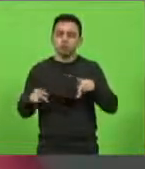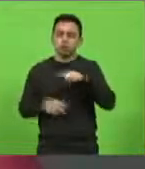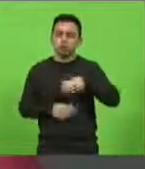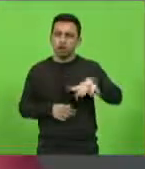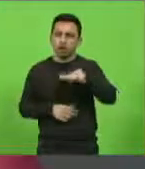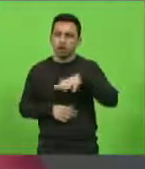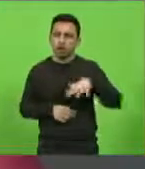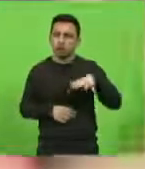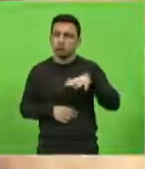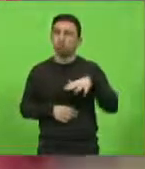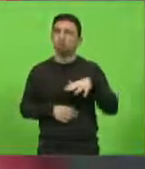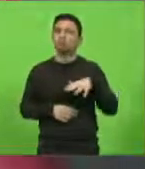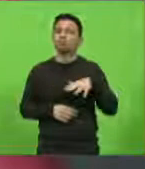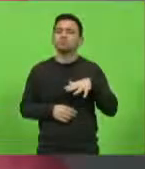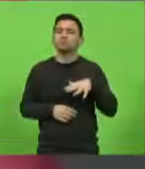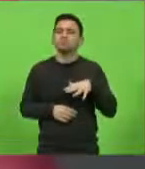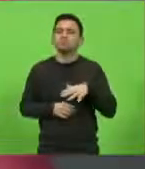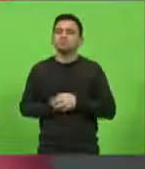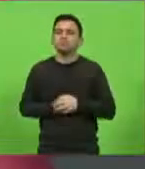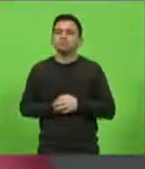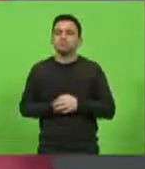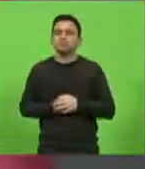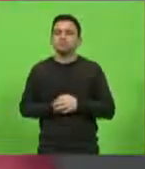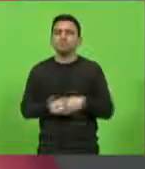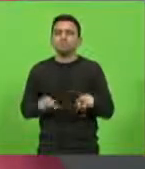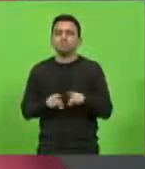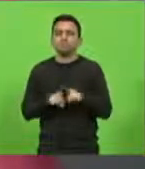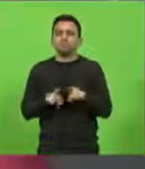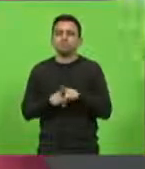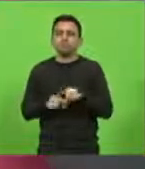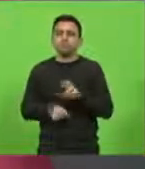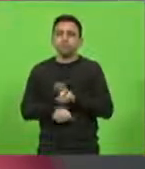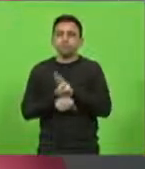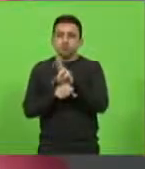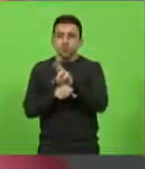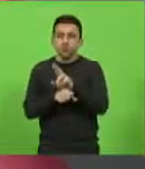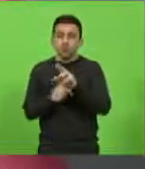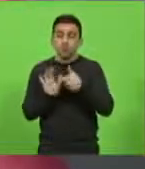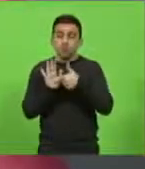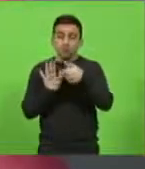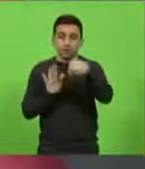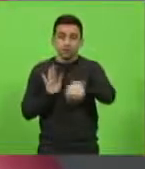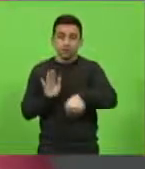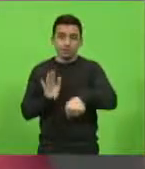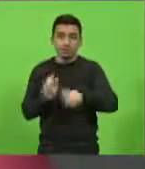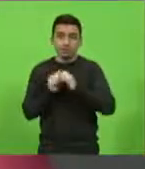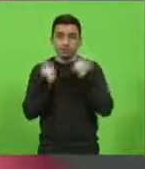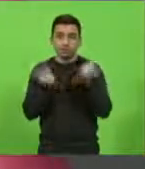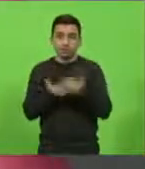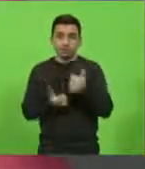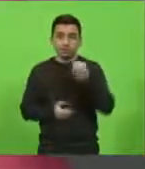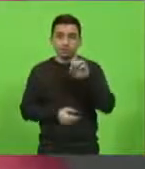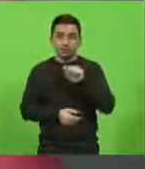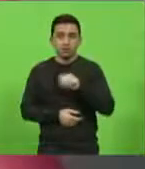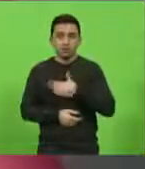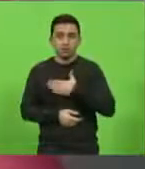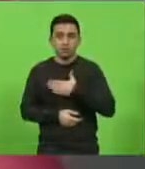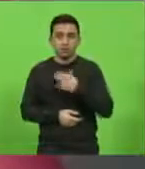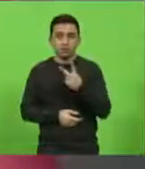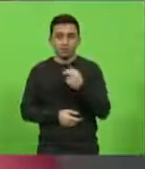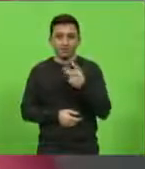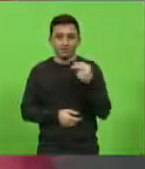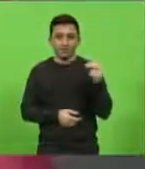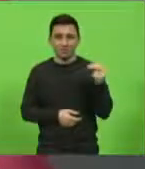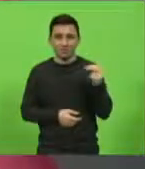prática de crime comum a representação apresentada a leve que no dia dez de agosto 2020 em face do governador do Estado